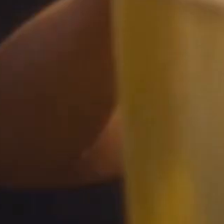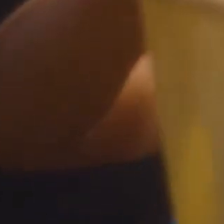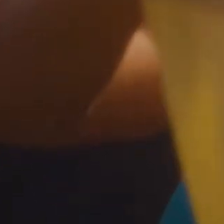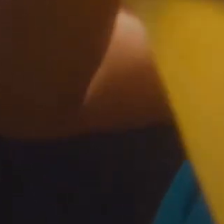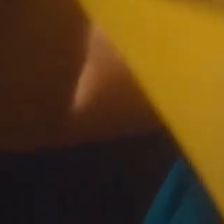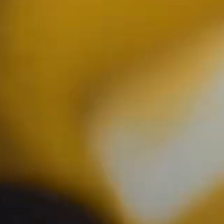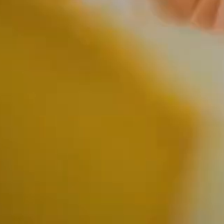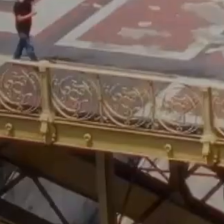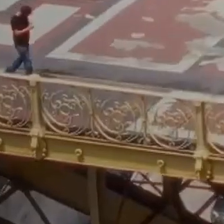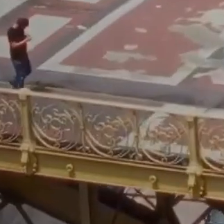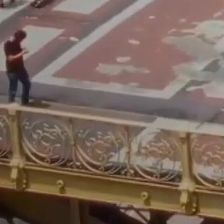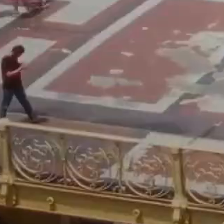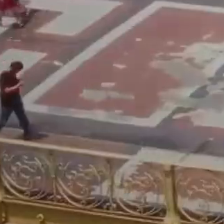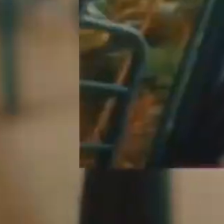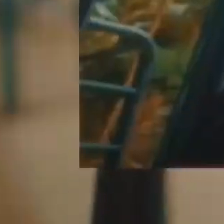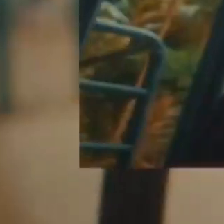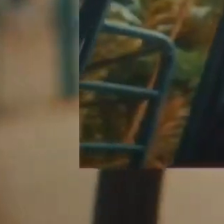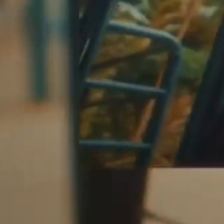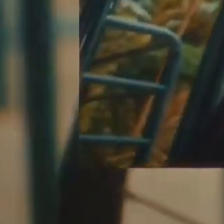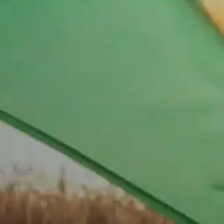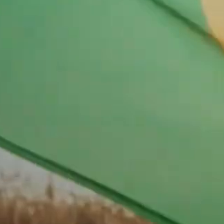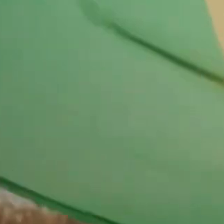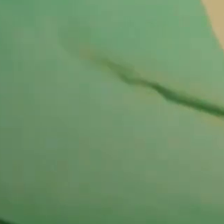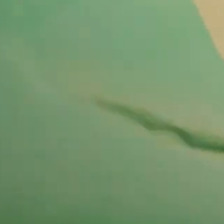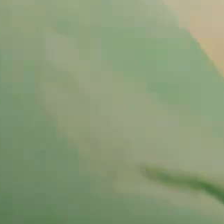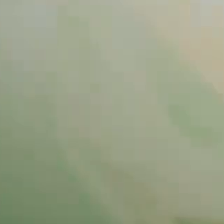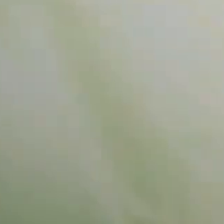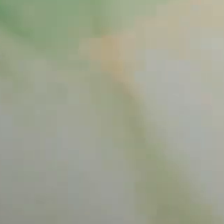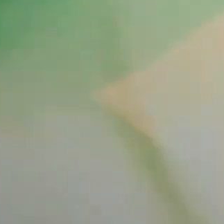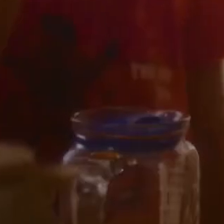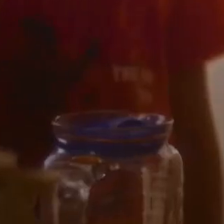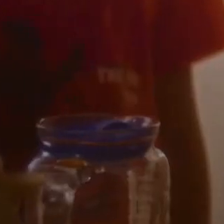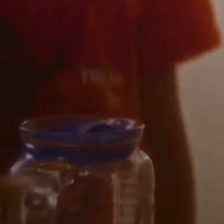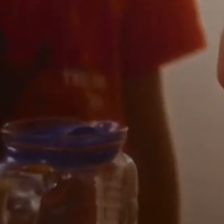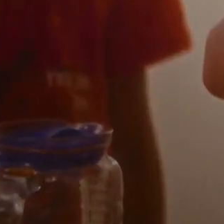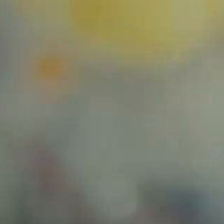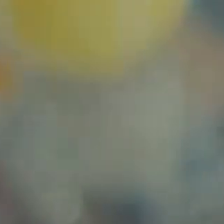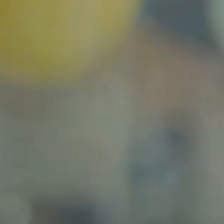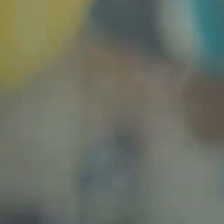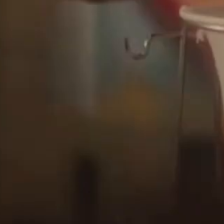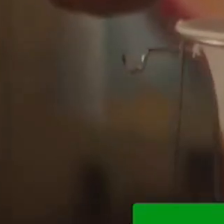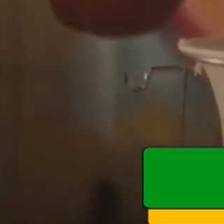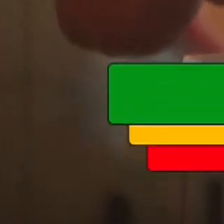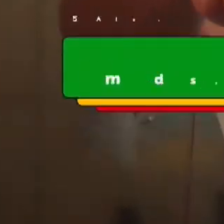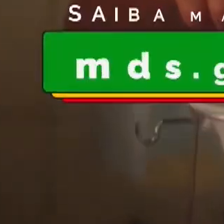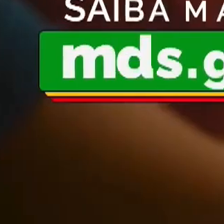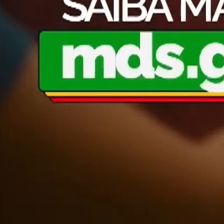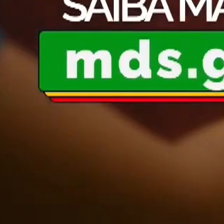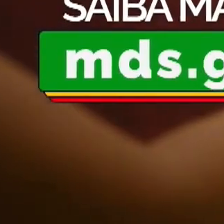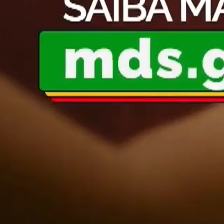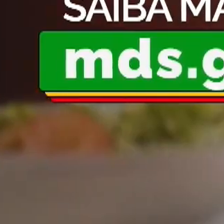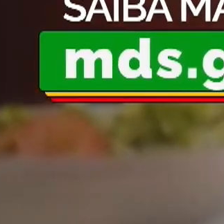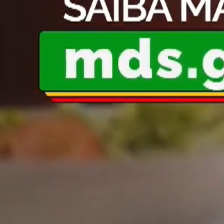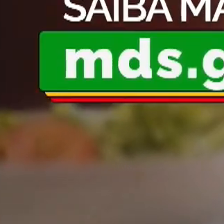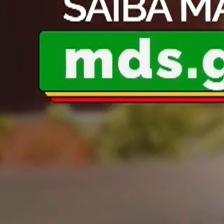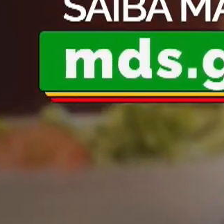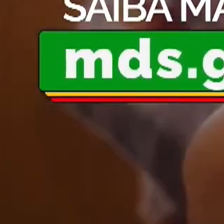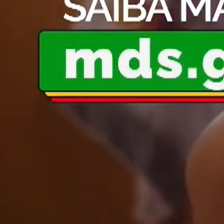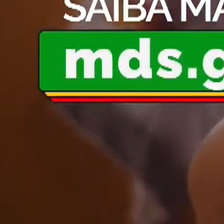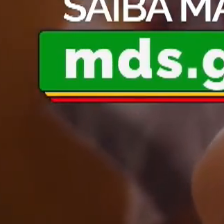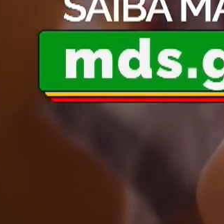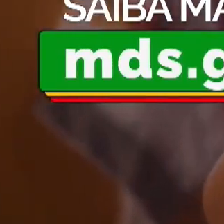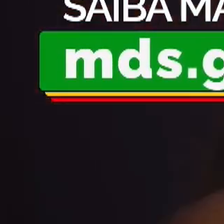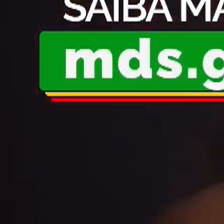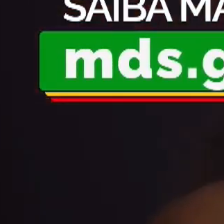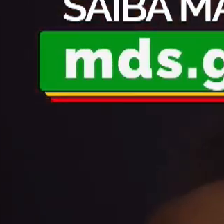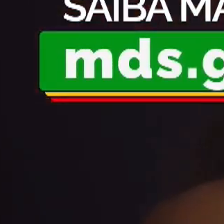isso o Brasil vai seguir trabalhando e cuidando dos brasileiros. Brasil Sem Fome, prato cheio, país soberano,